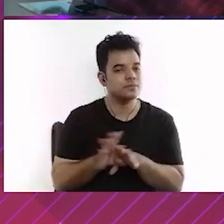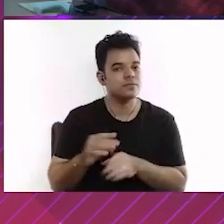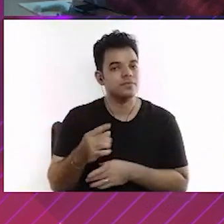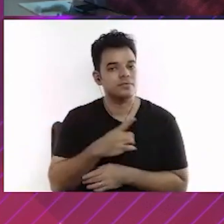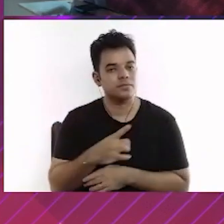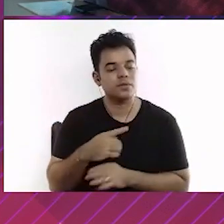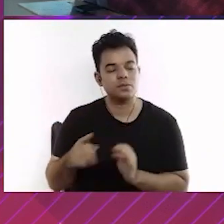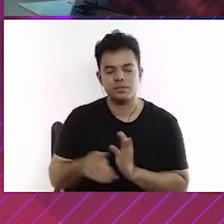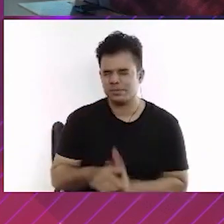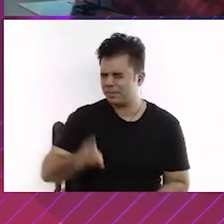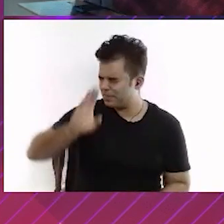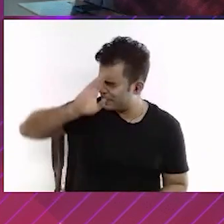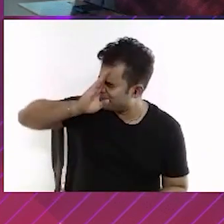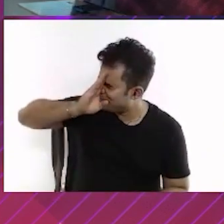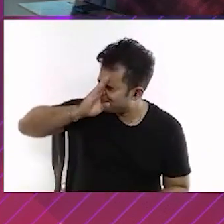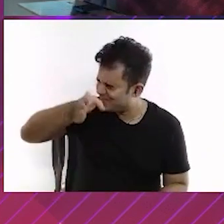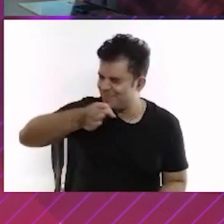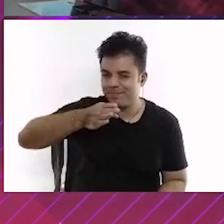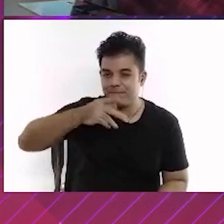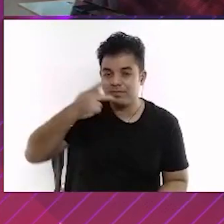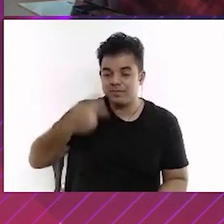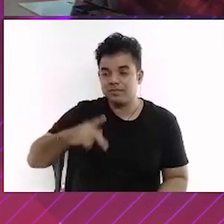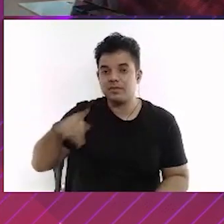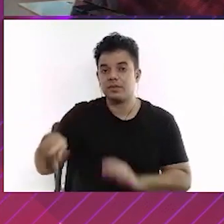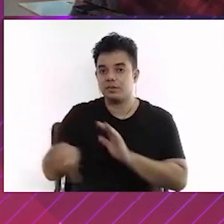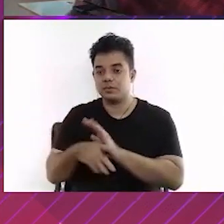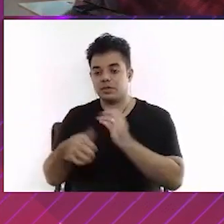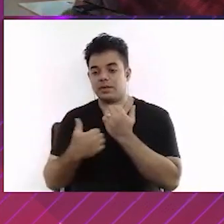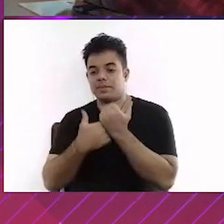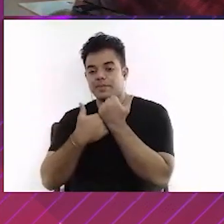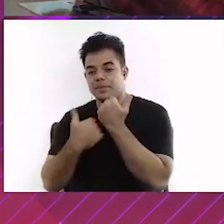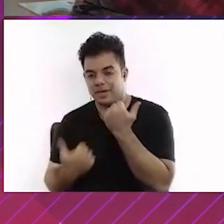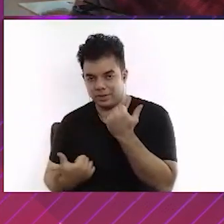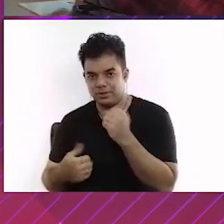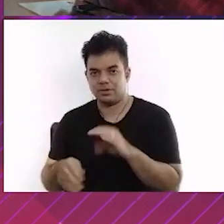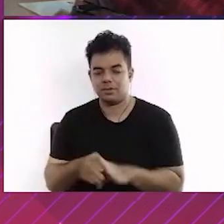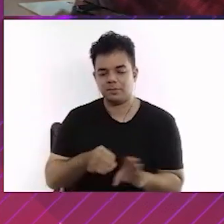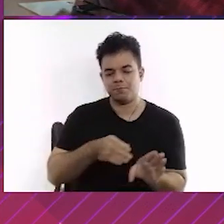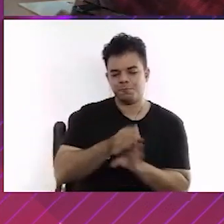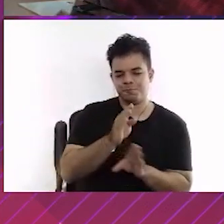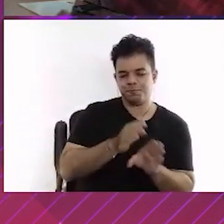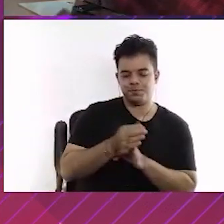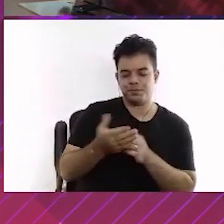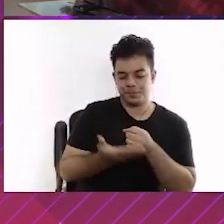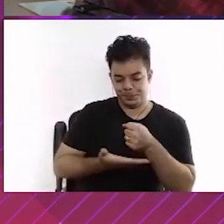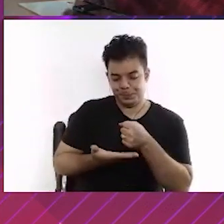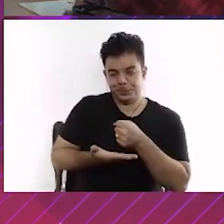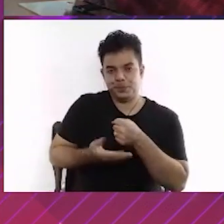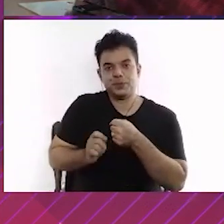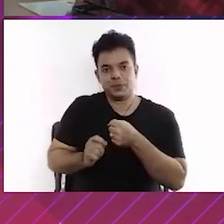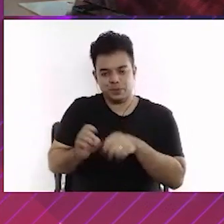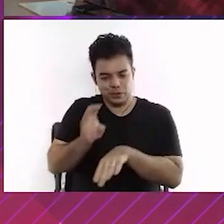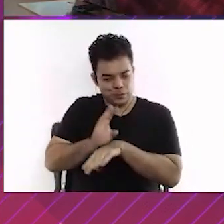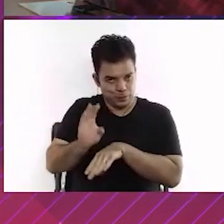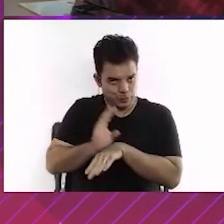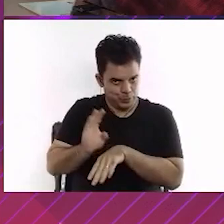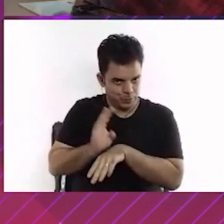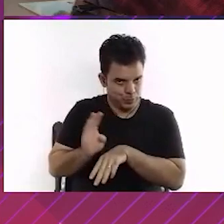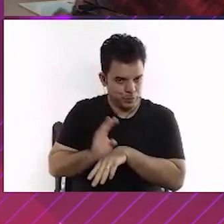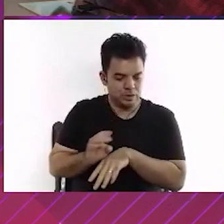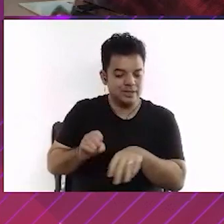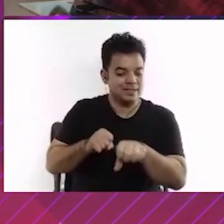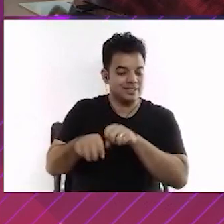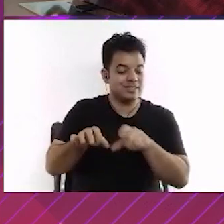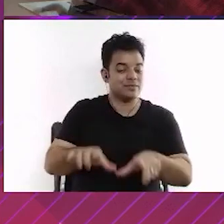pilar principal os embaixadores e mentorados. Então, a ideia nesse primeiro nível era fazer uma capacitação, uma certificação